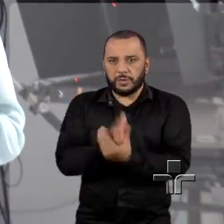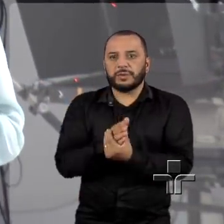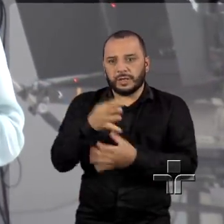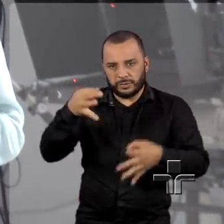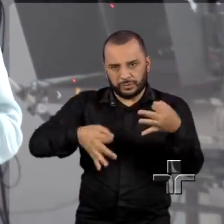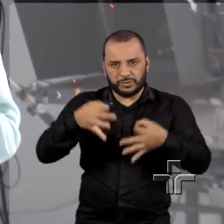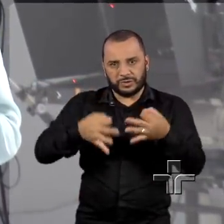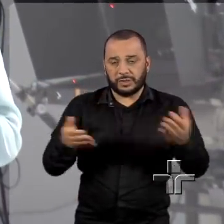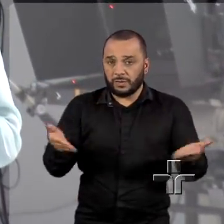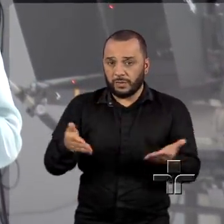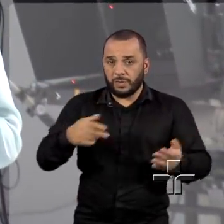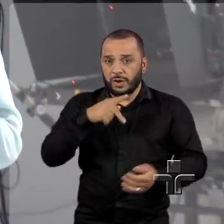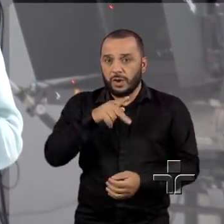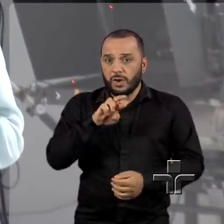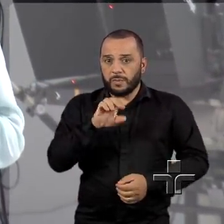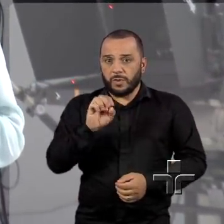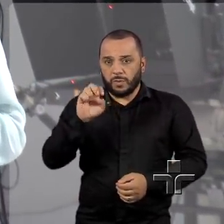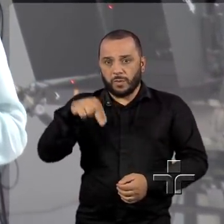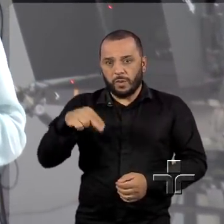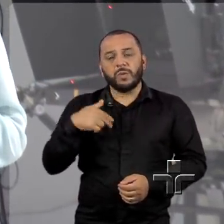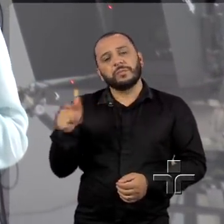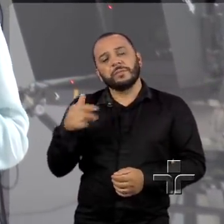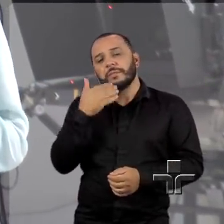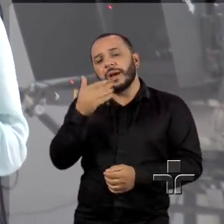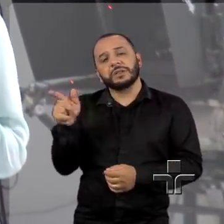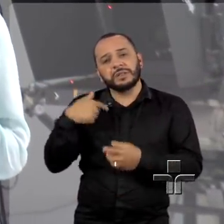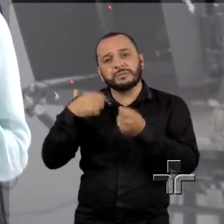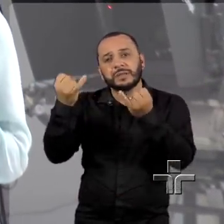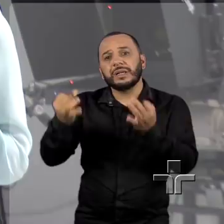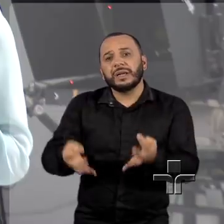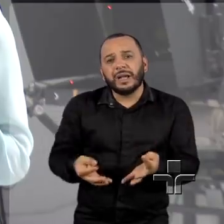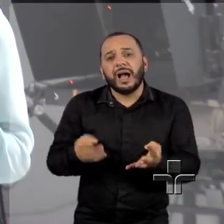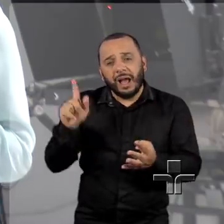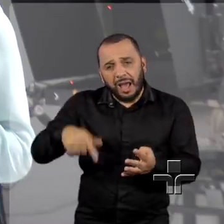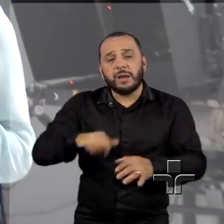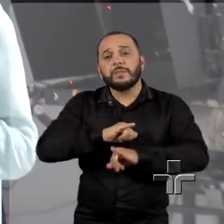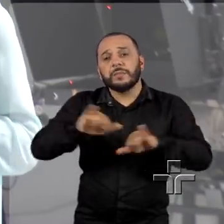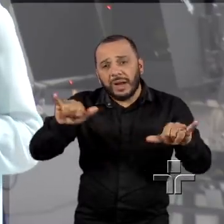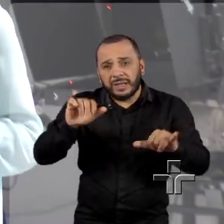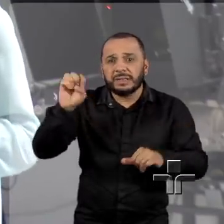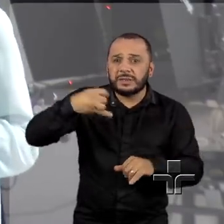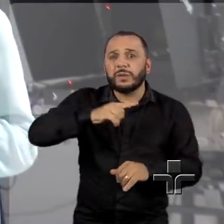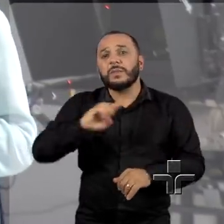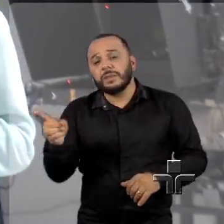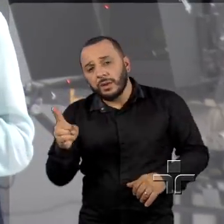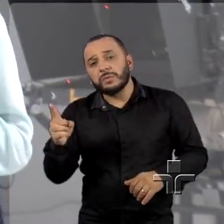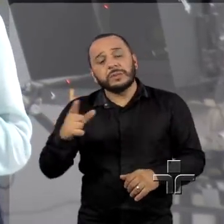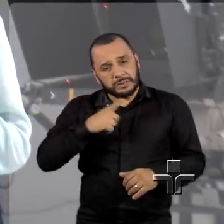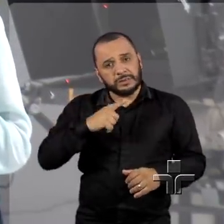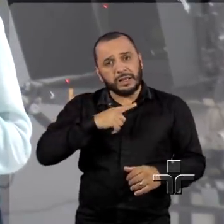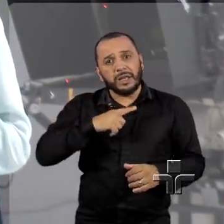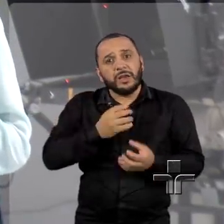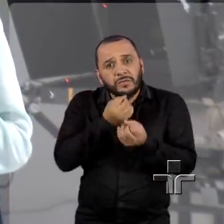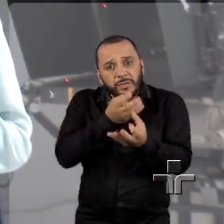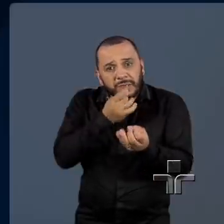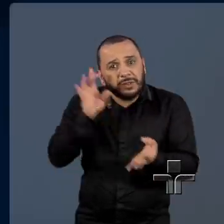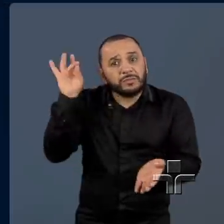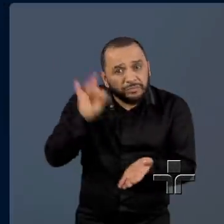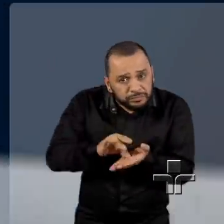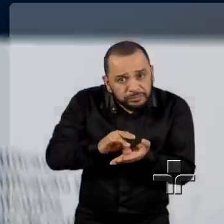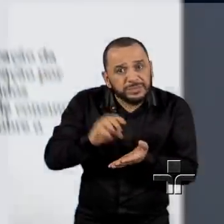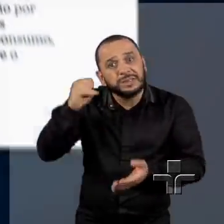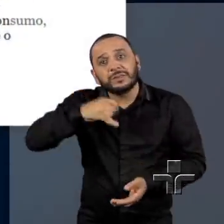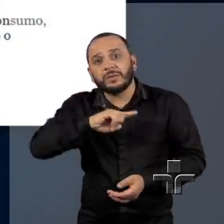Justiça. O Procon pede que a empresa esclareça se é ou não uma propaganda e se o conteúdo veiculado é verídico.